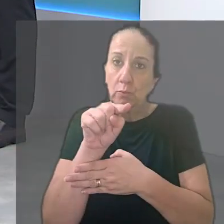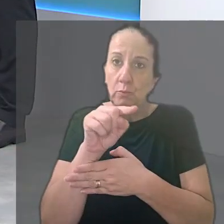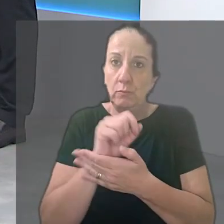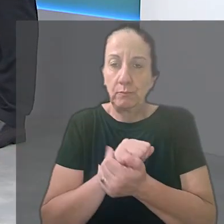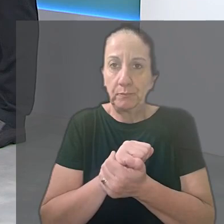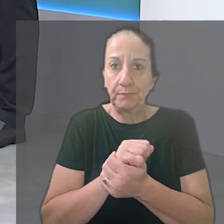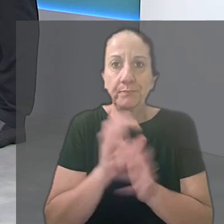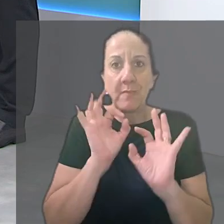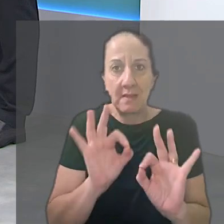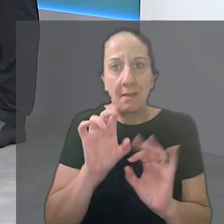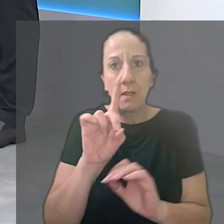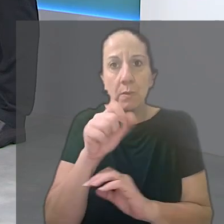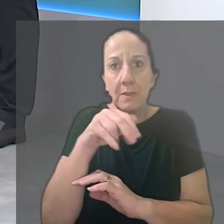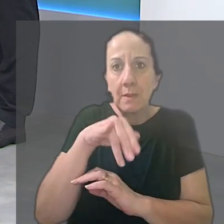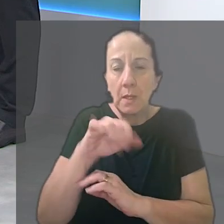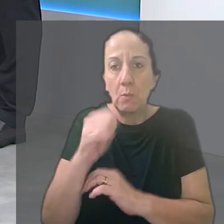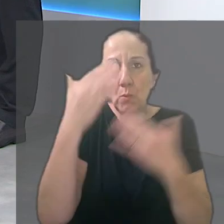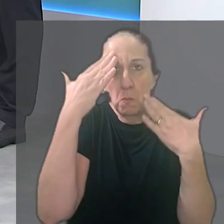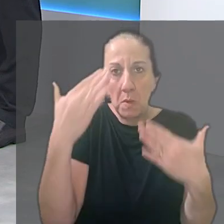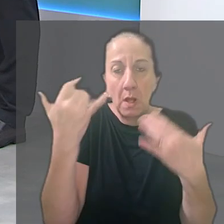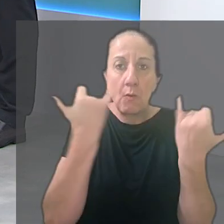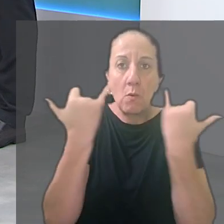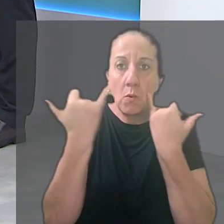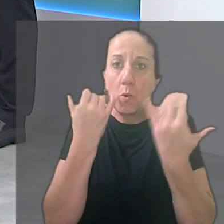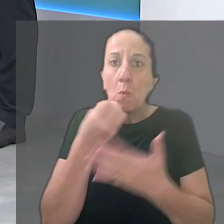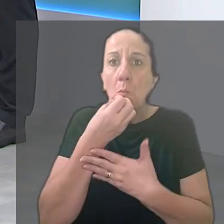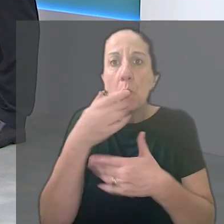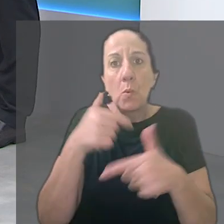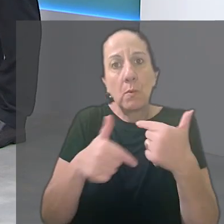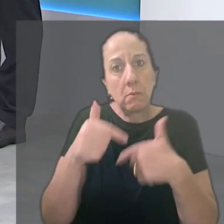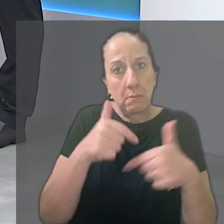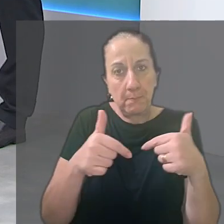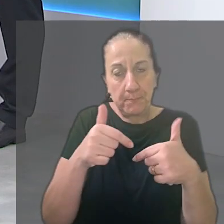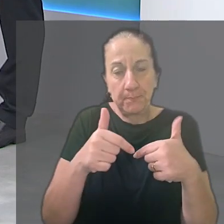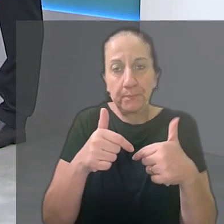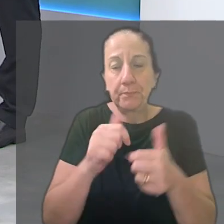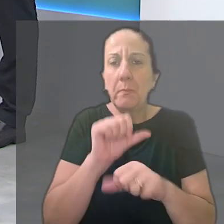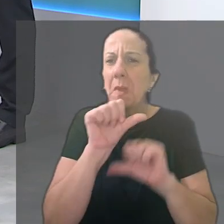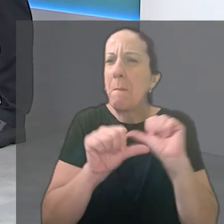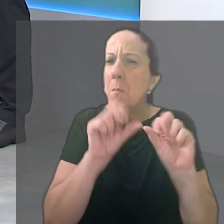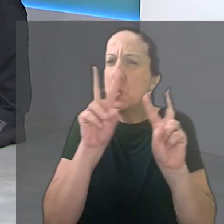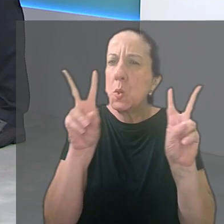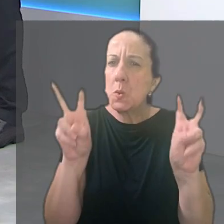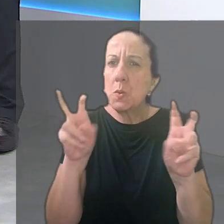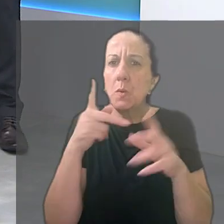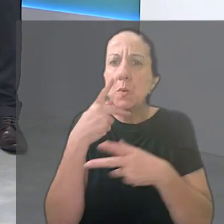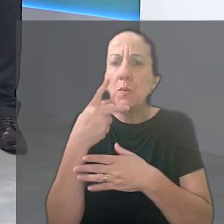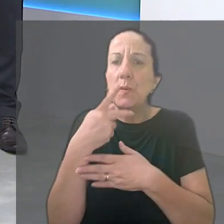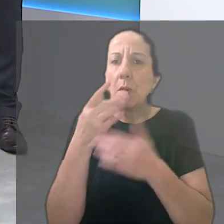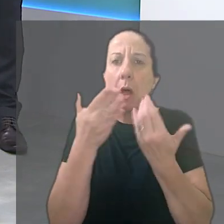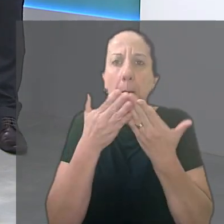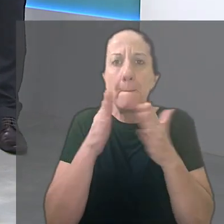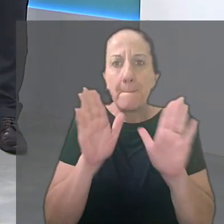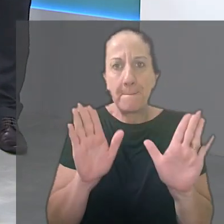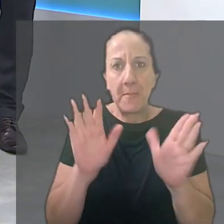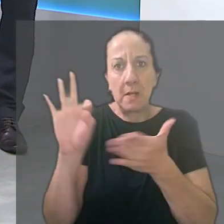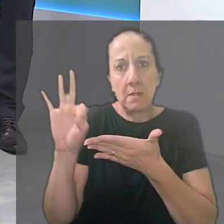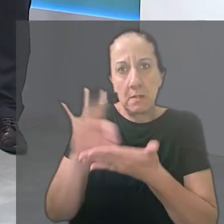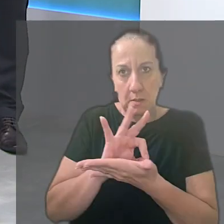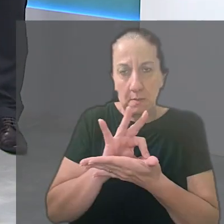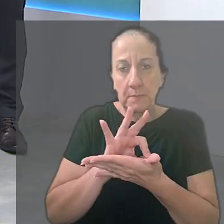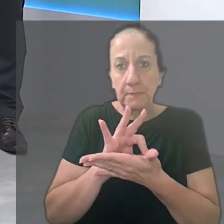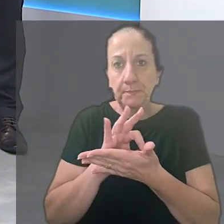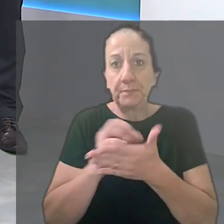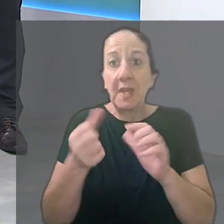unânime. Eu volto com vocês no estúdio. Tá certo, Daniel. Muito obrigado pelas informações. Bom trabalho para você. A gente muda de assunto agora para falar que